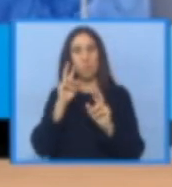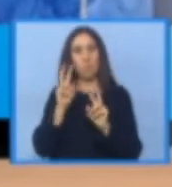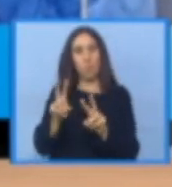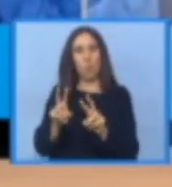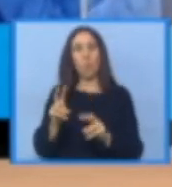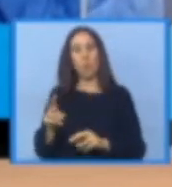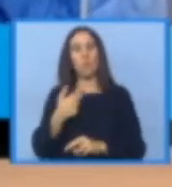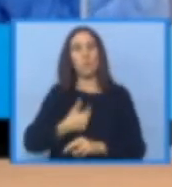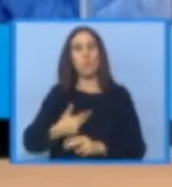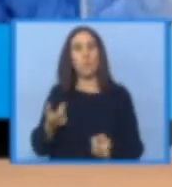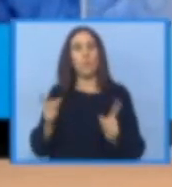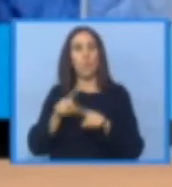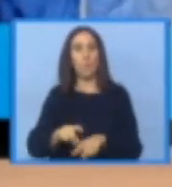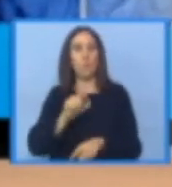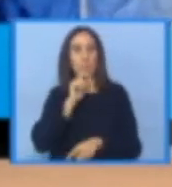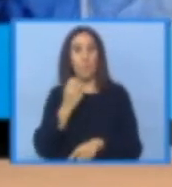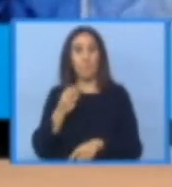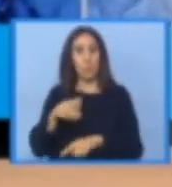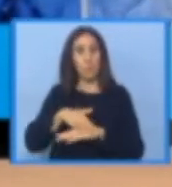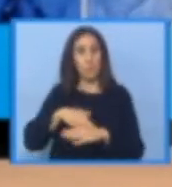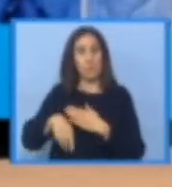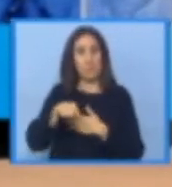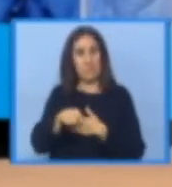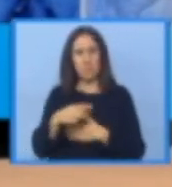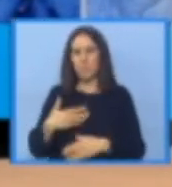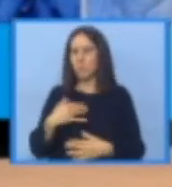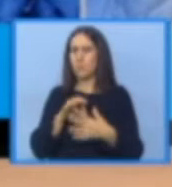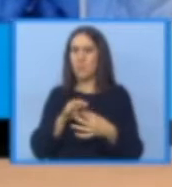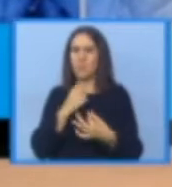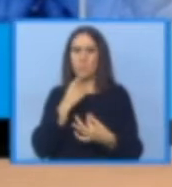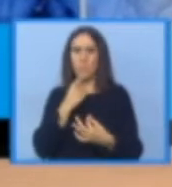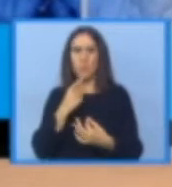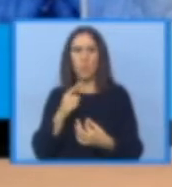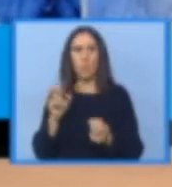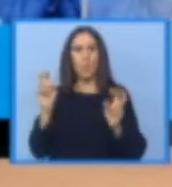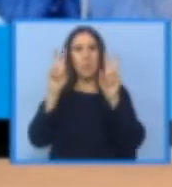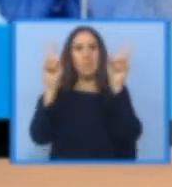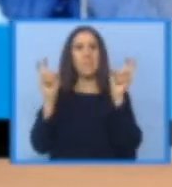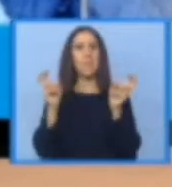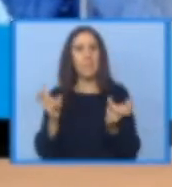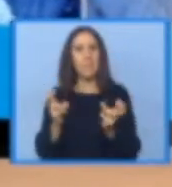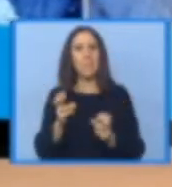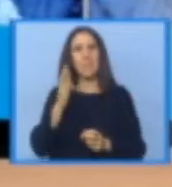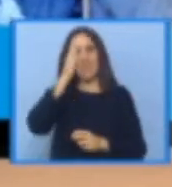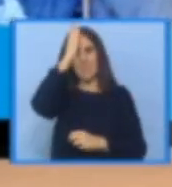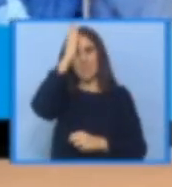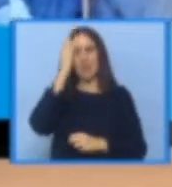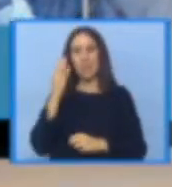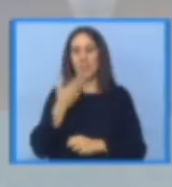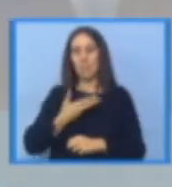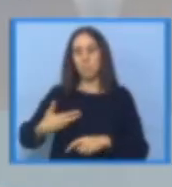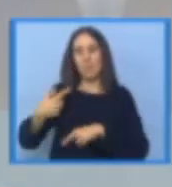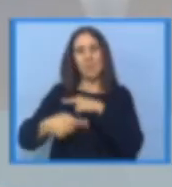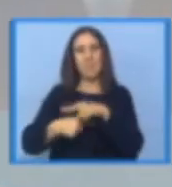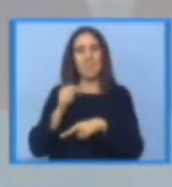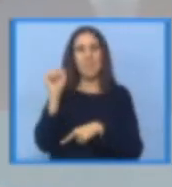poderem voltar. E, de facto, é isto que nós estamos a fazer, é uma grande ação de solidariedade com o tema Iraque, o regresso às raízes. Portanto,